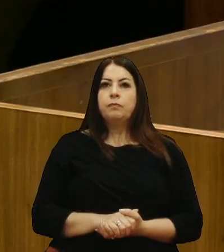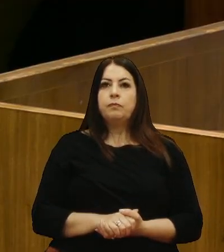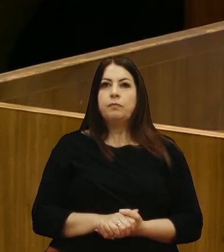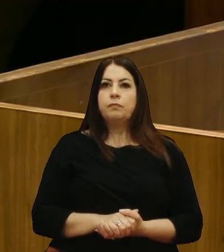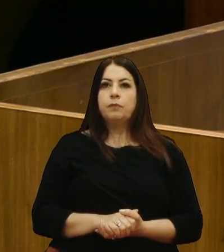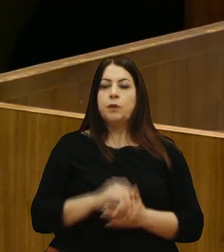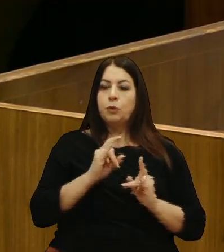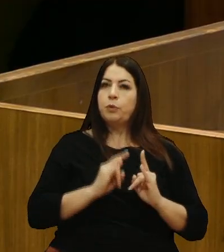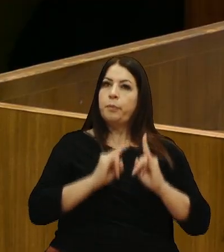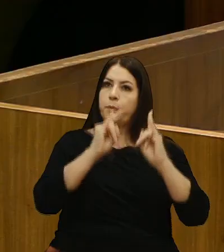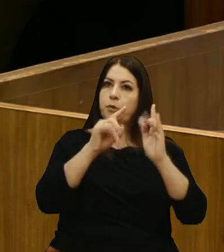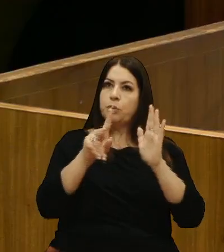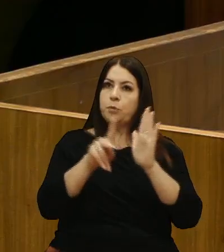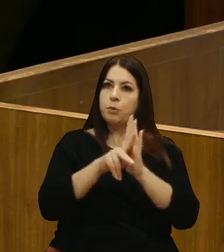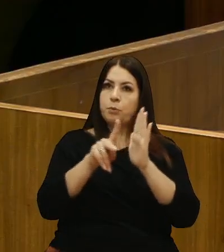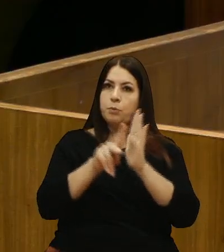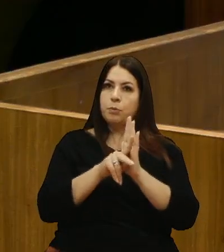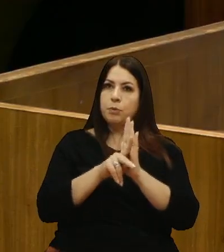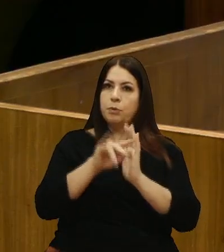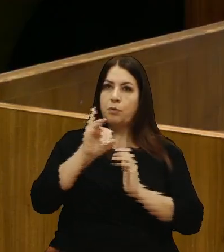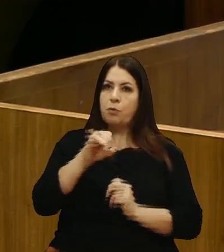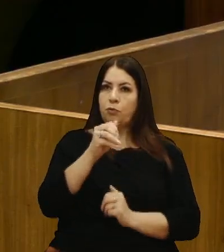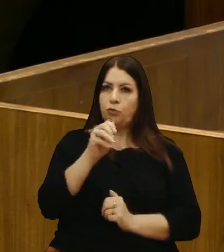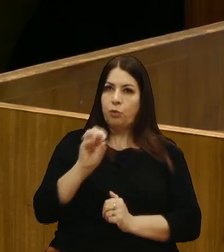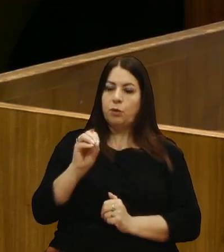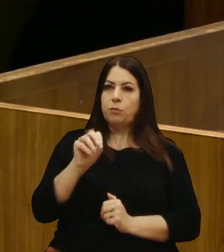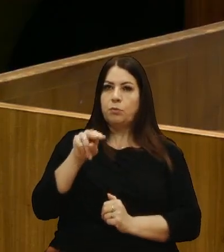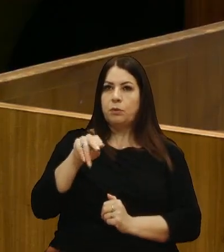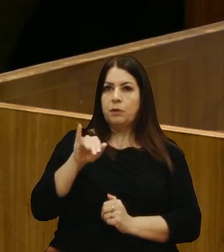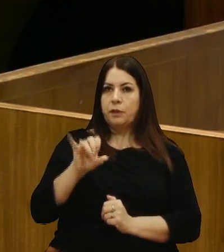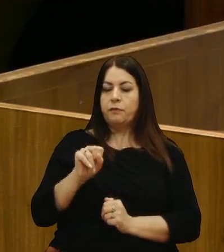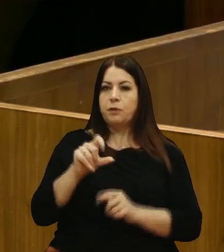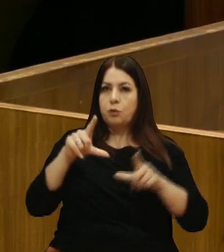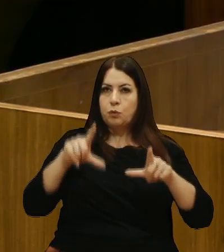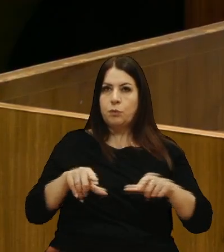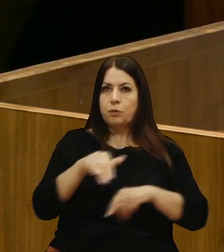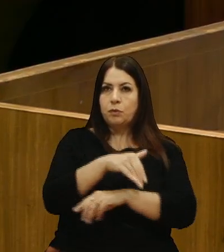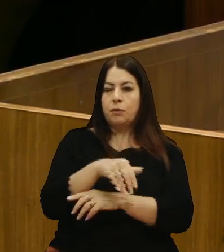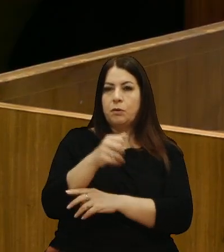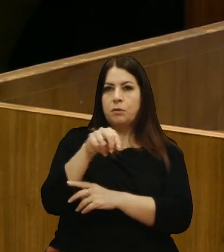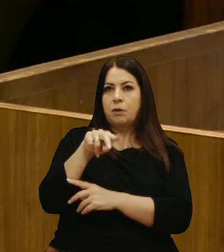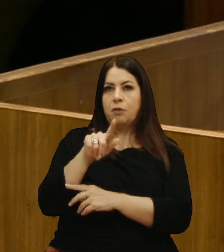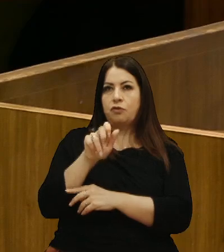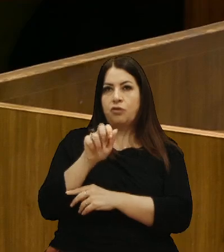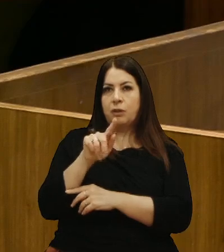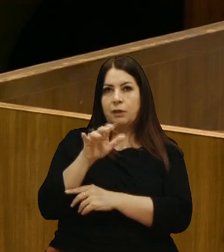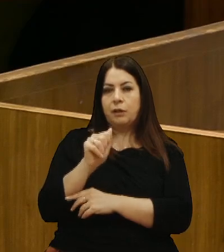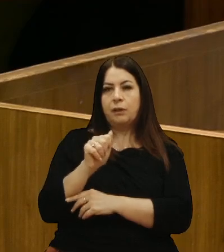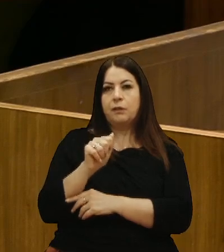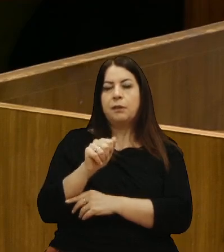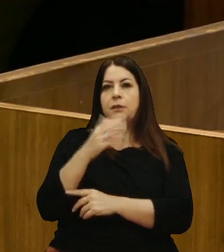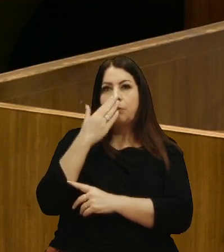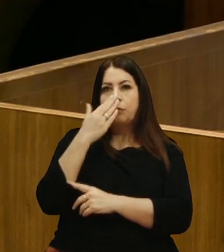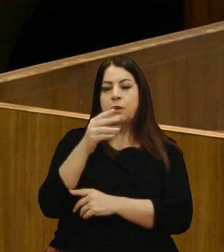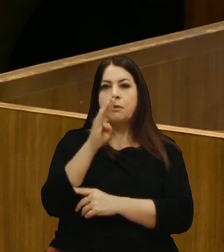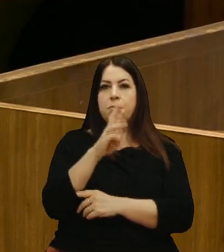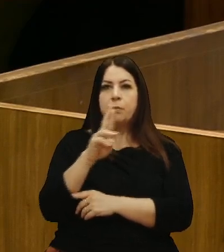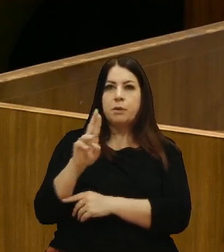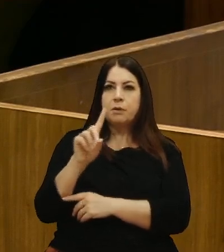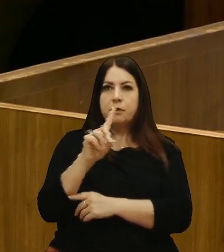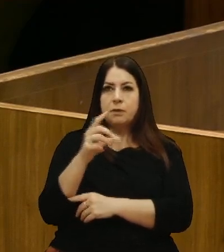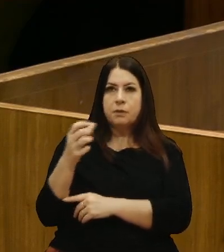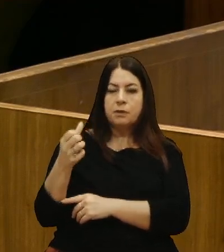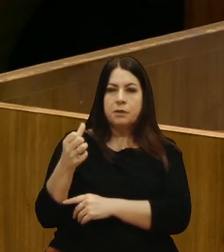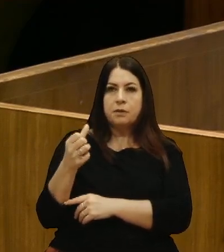no prédio pertencente ao senhor João Neves, localizado na rua Angelina Miquelon, com frente para a BR-116, sem